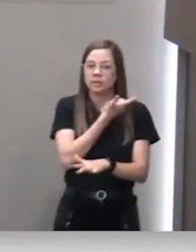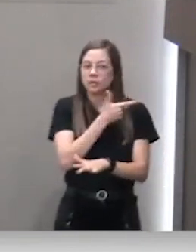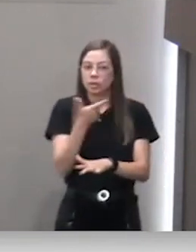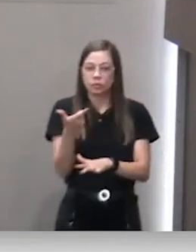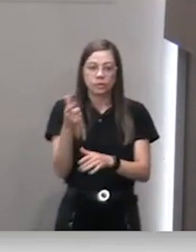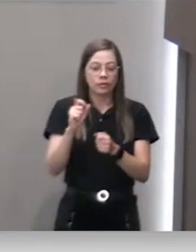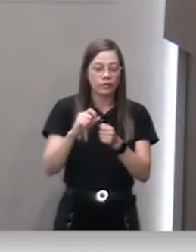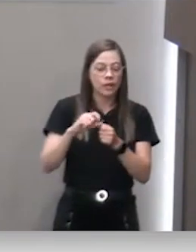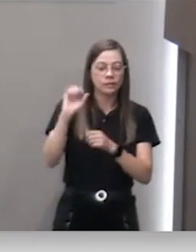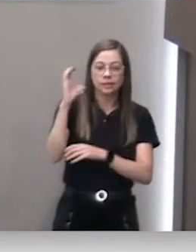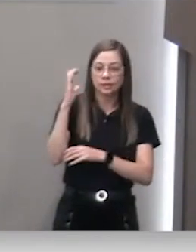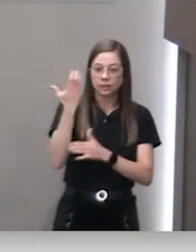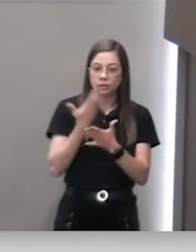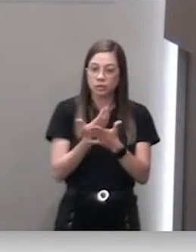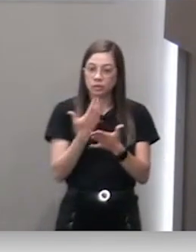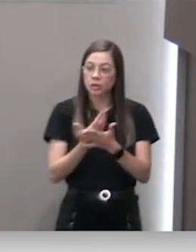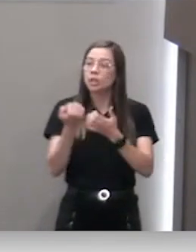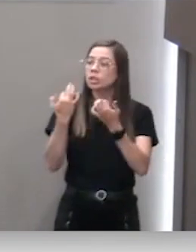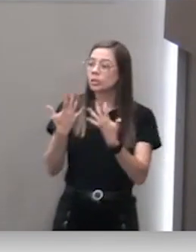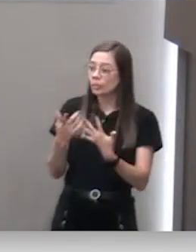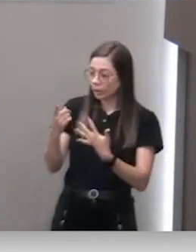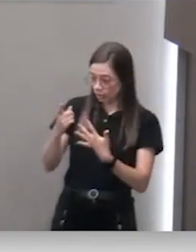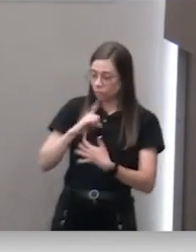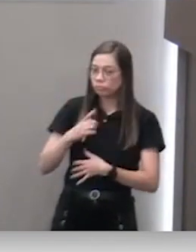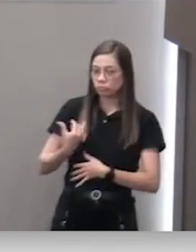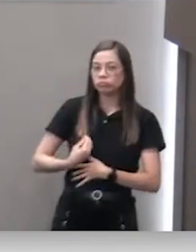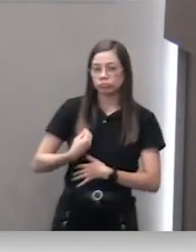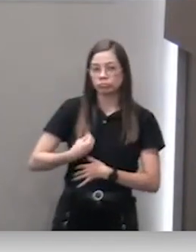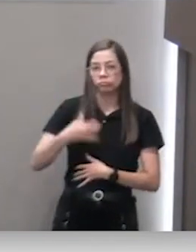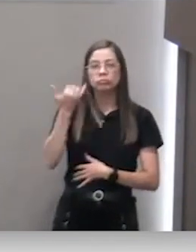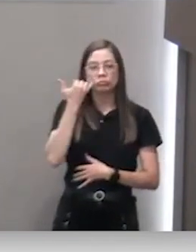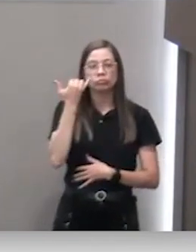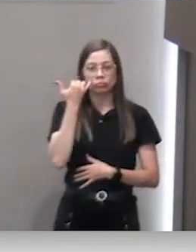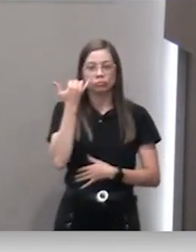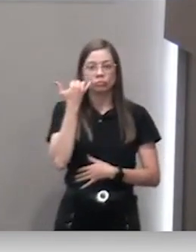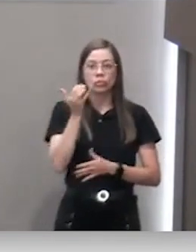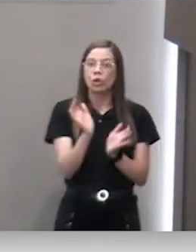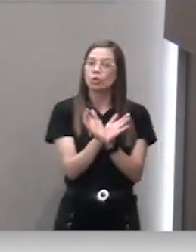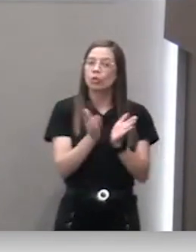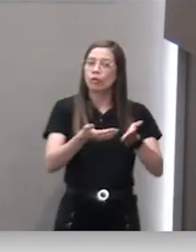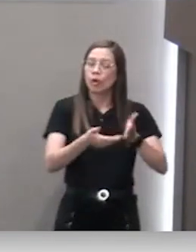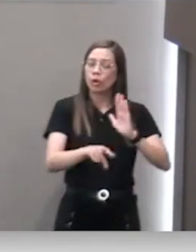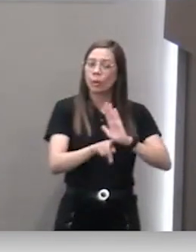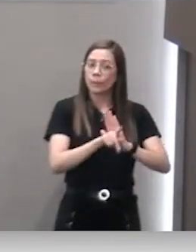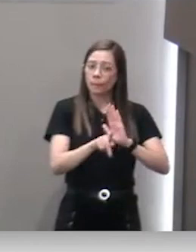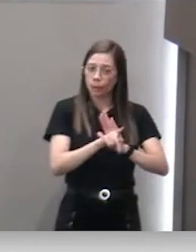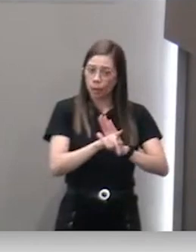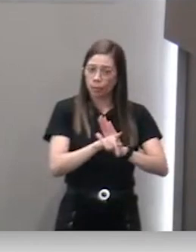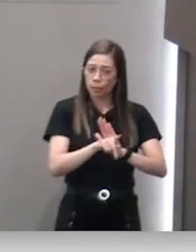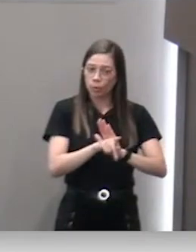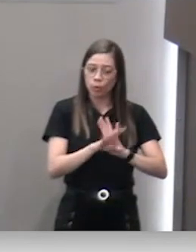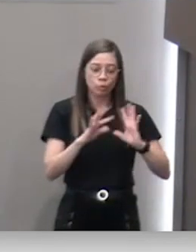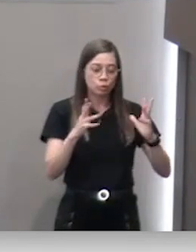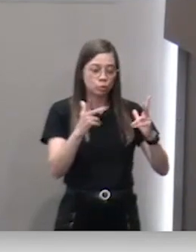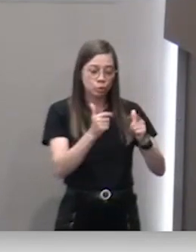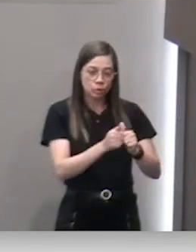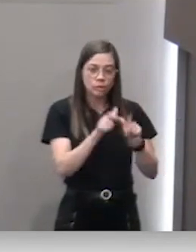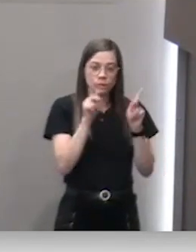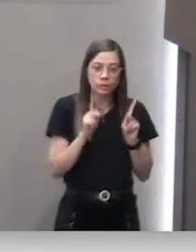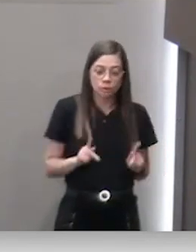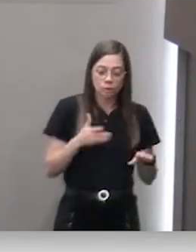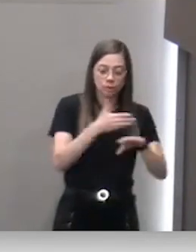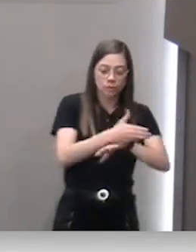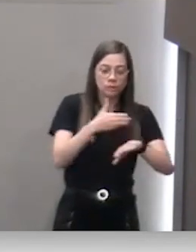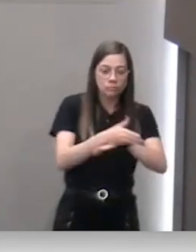científica. Isso eles disseram, essas informações foi pega num fórum da WPF, os membros revelaram, é